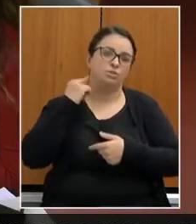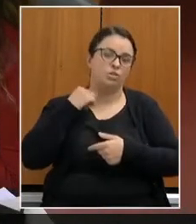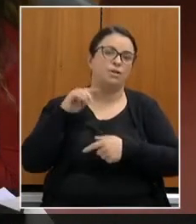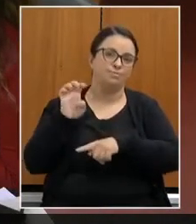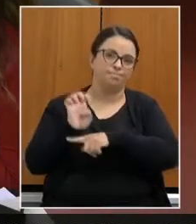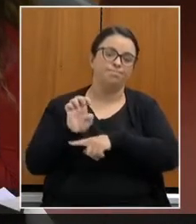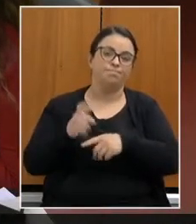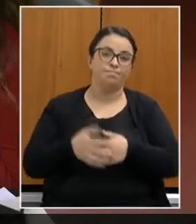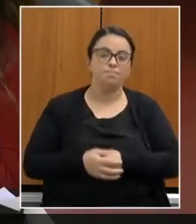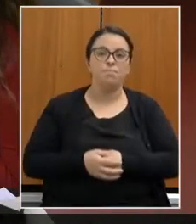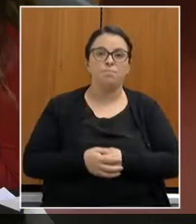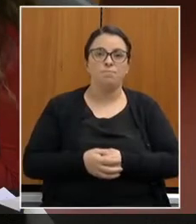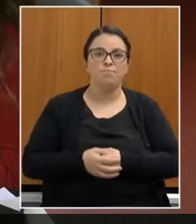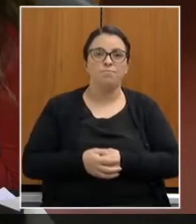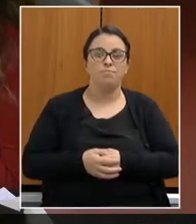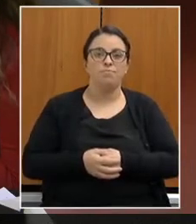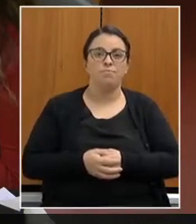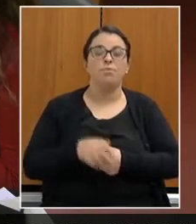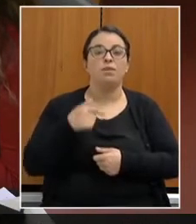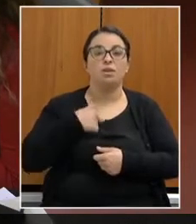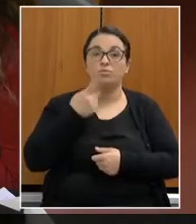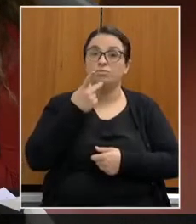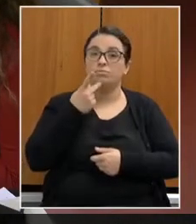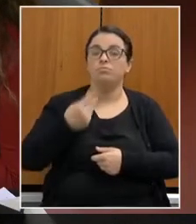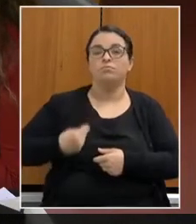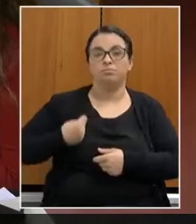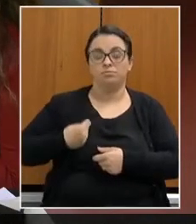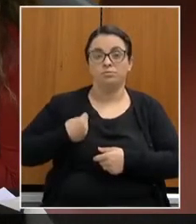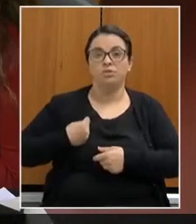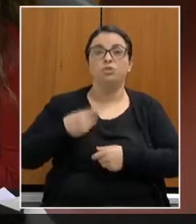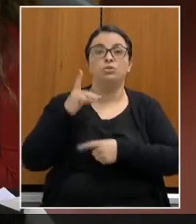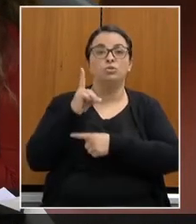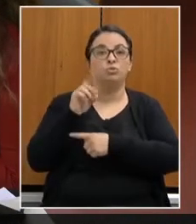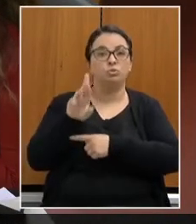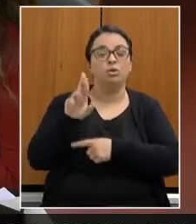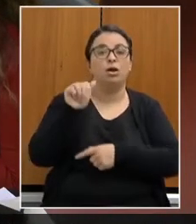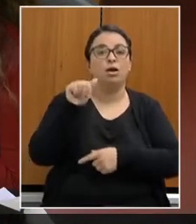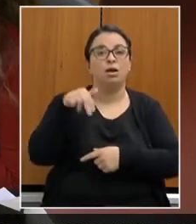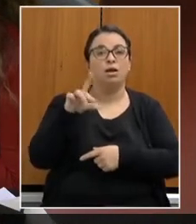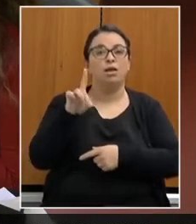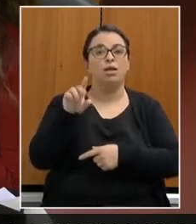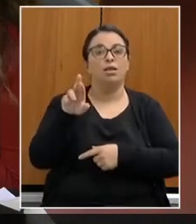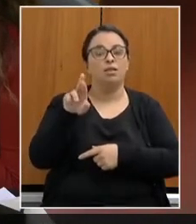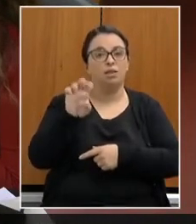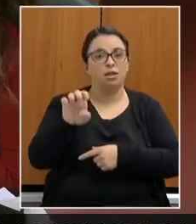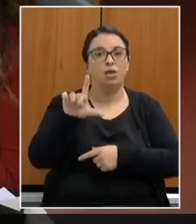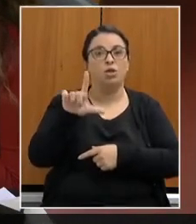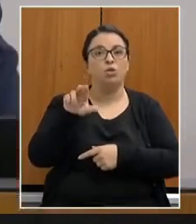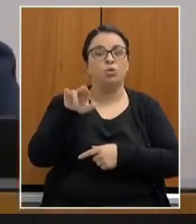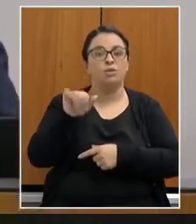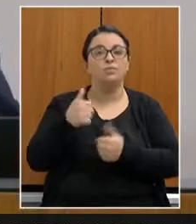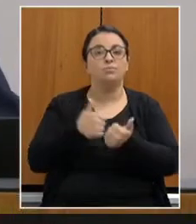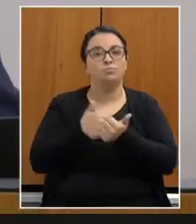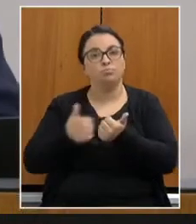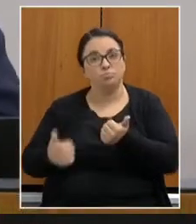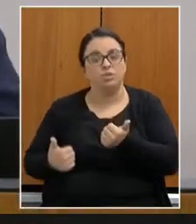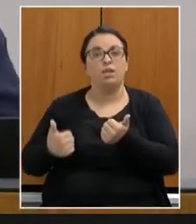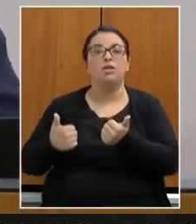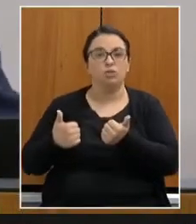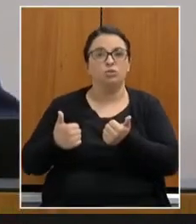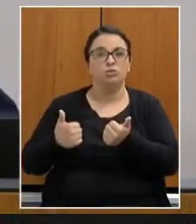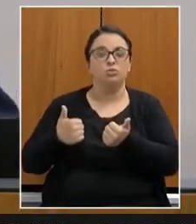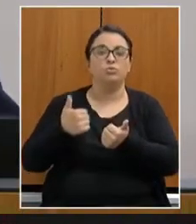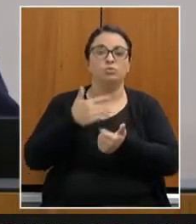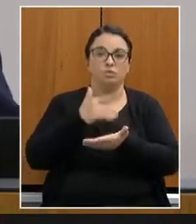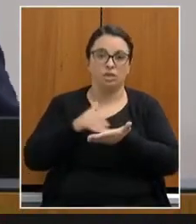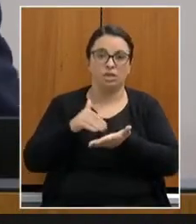registro a presença aqui do doutor André Luiz que é o subsecretário secretário de junto desculpa de saúde